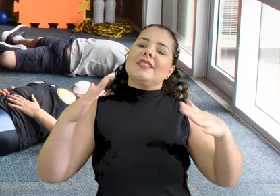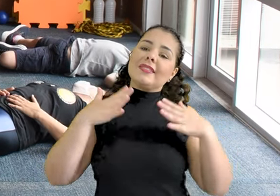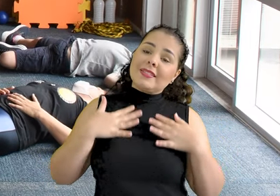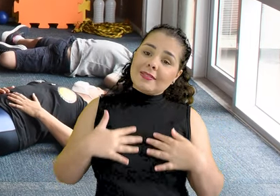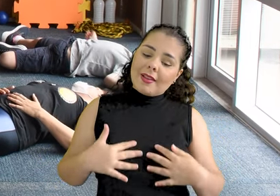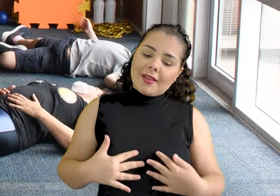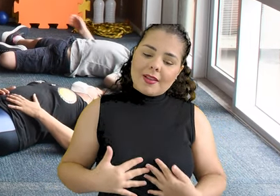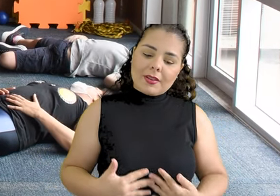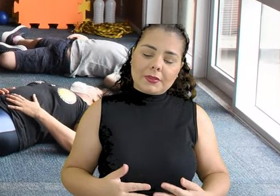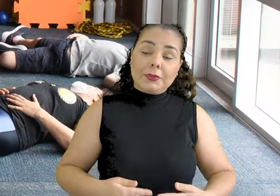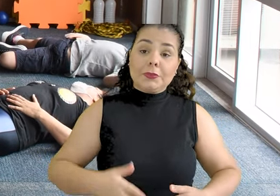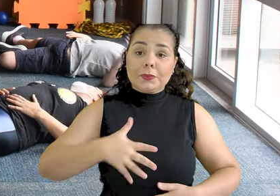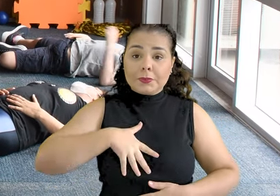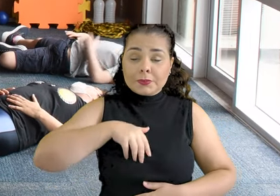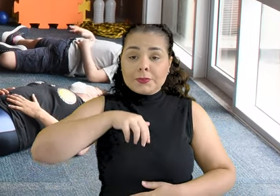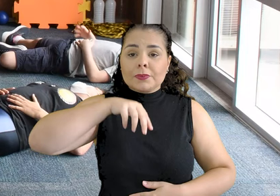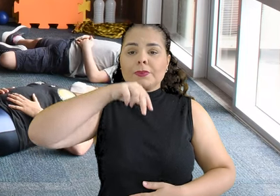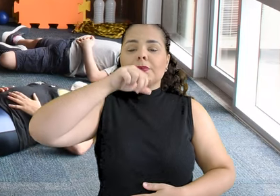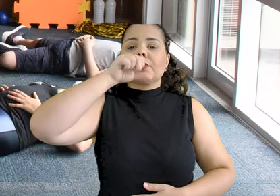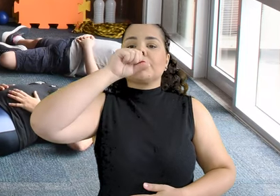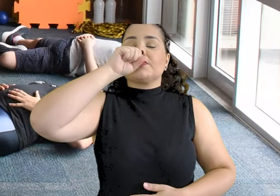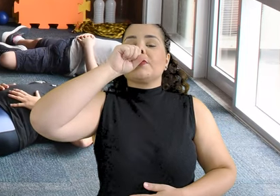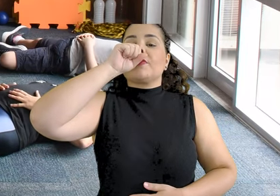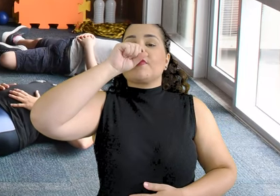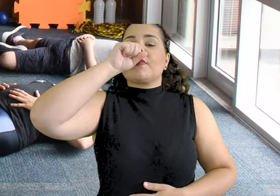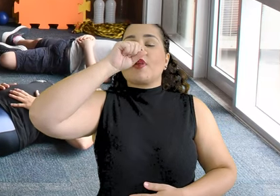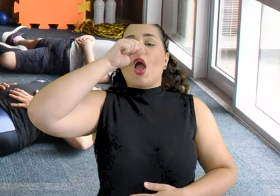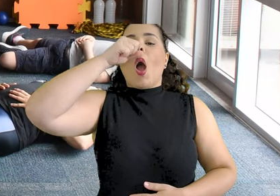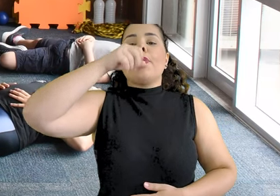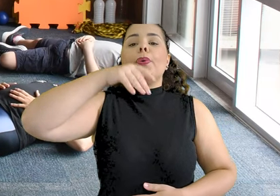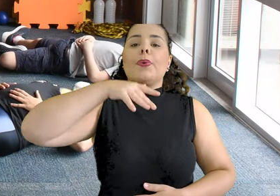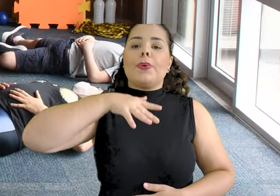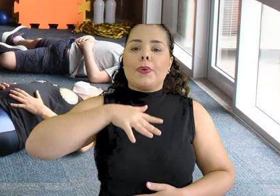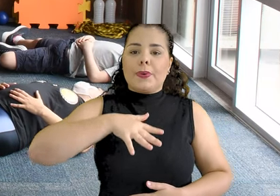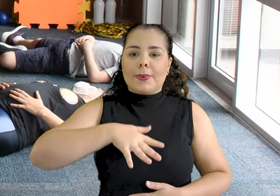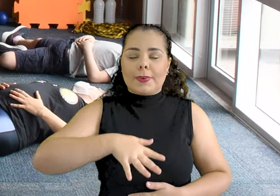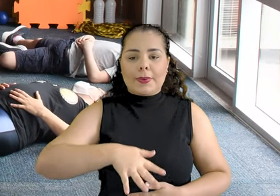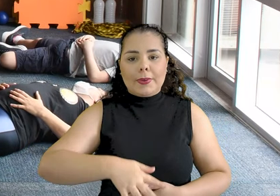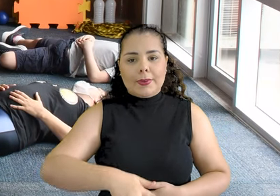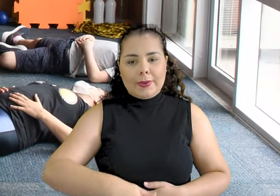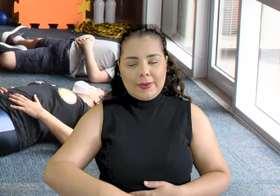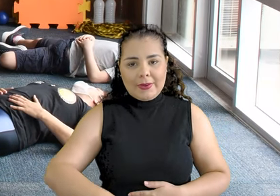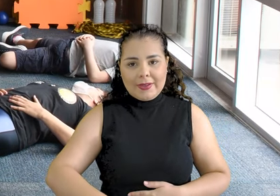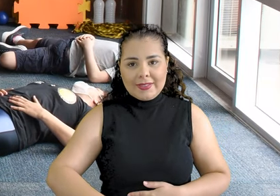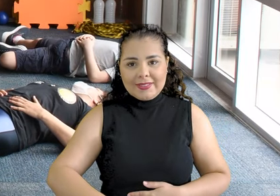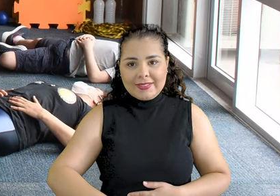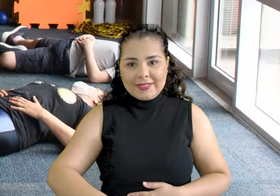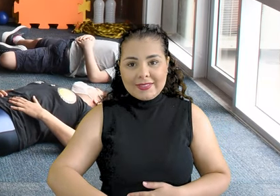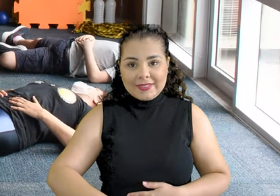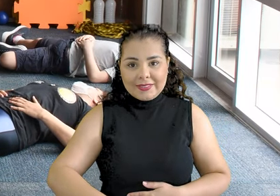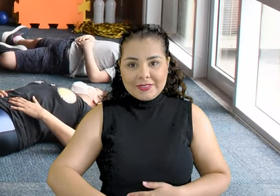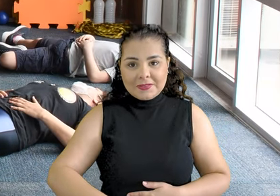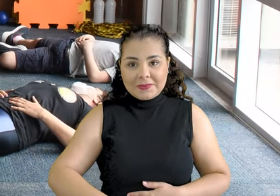barriga, ó. Vamos encher a barriga de ar. E soltar devagarzinho.